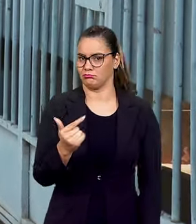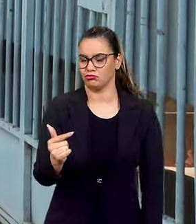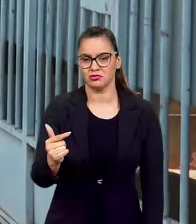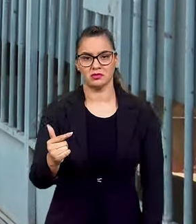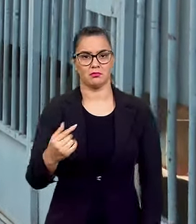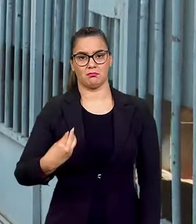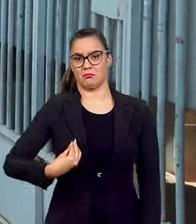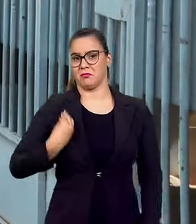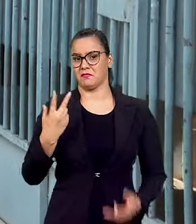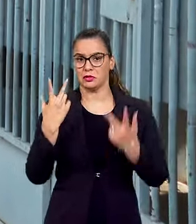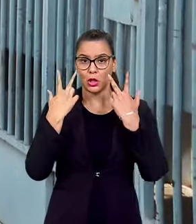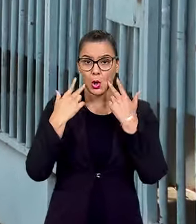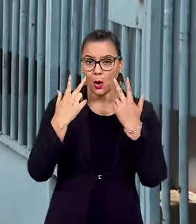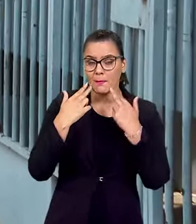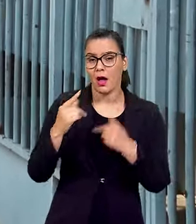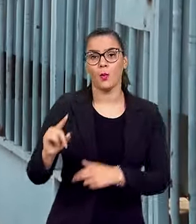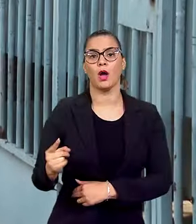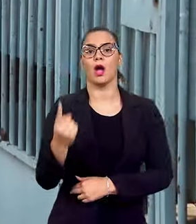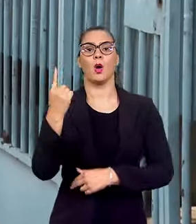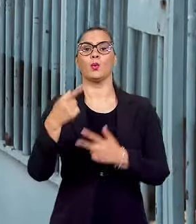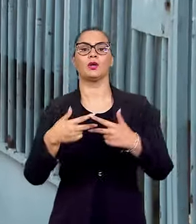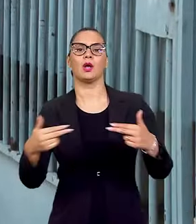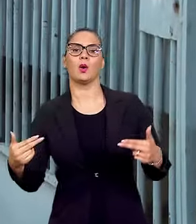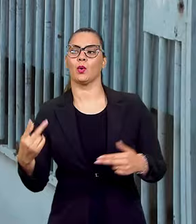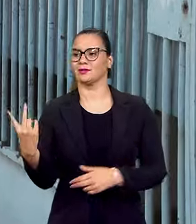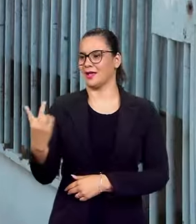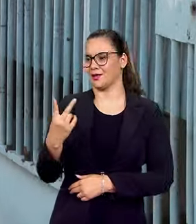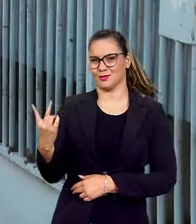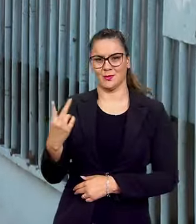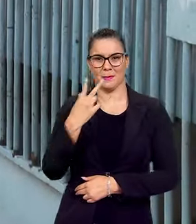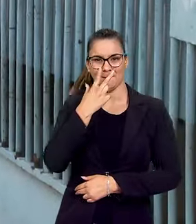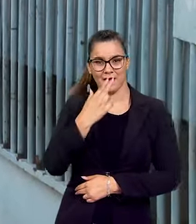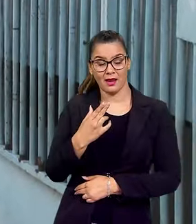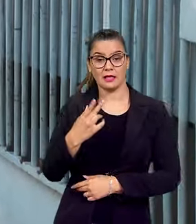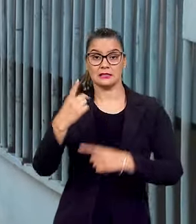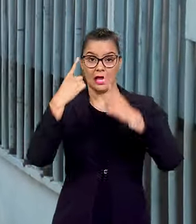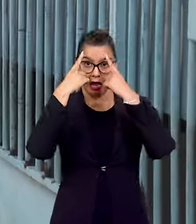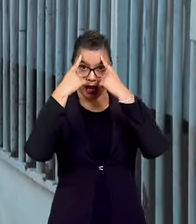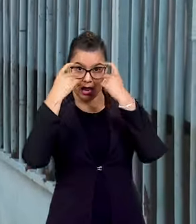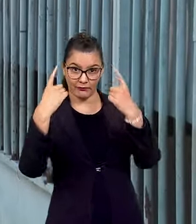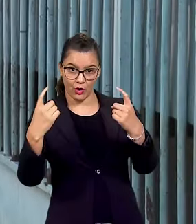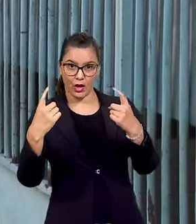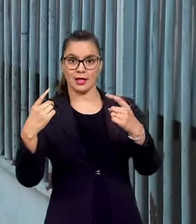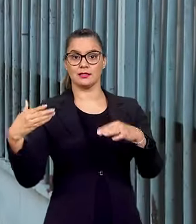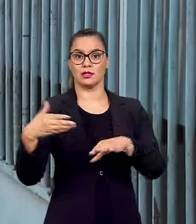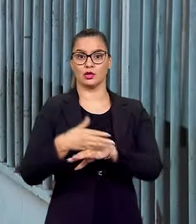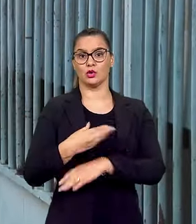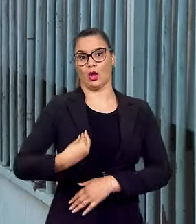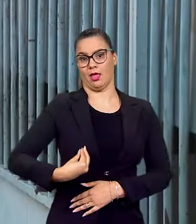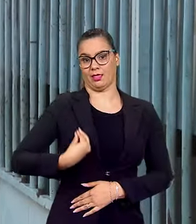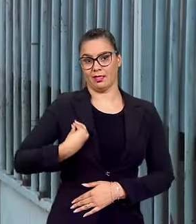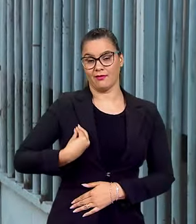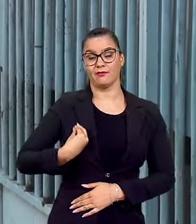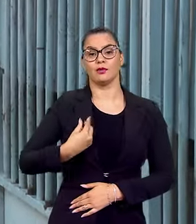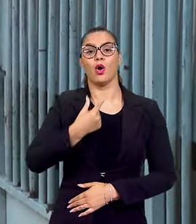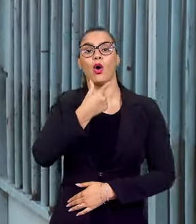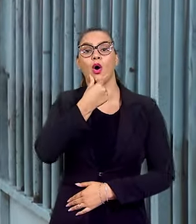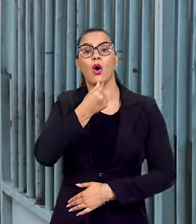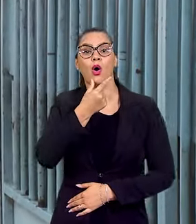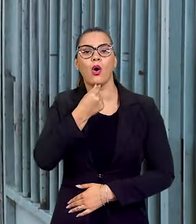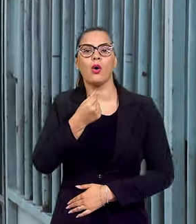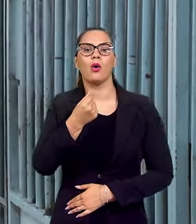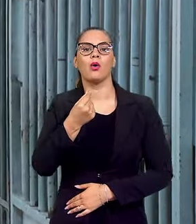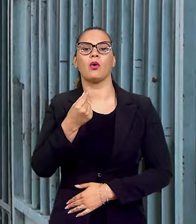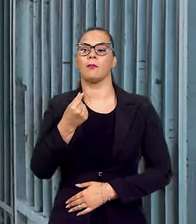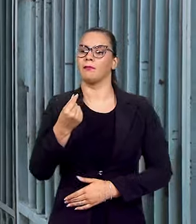vida comum. E, na verdade, a única coisa em comum entre essas duas mulheres é que a violência entrou na vida delas pelas mãos